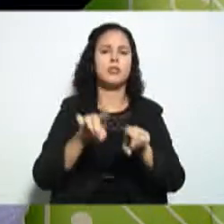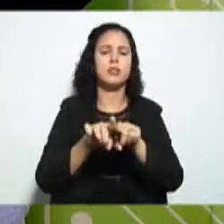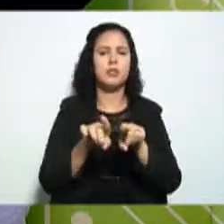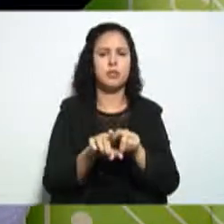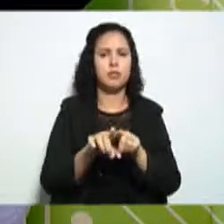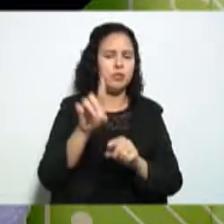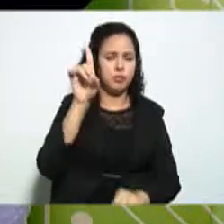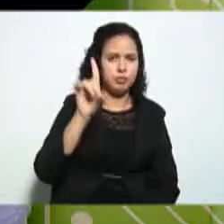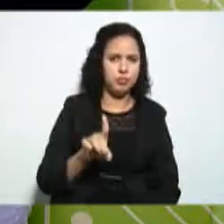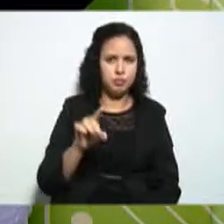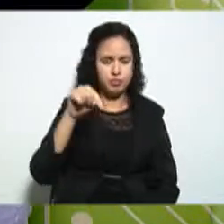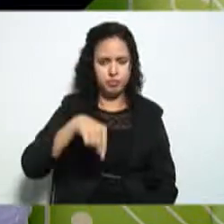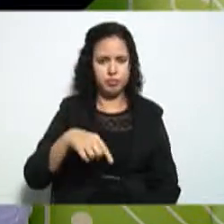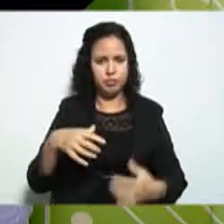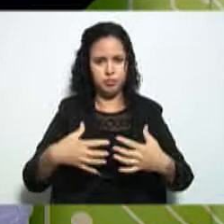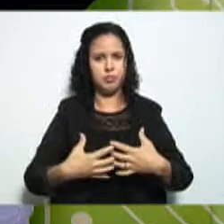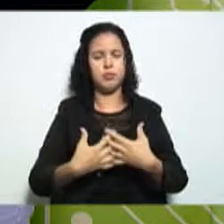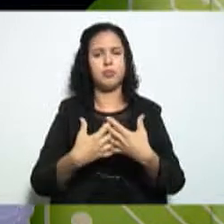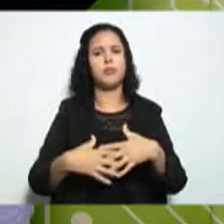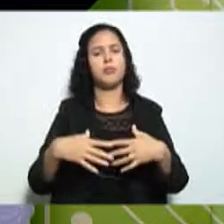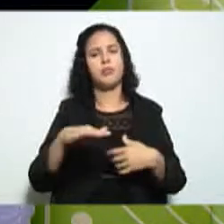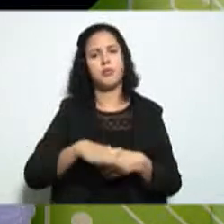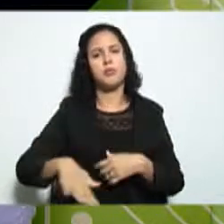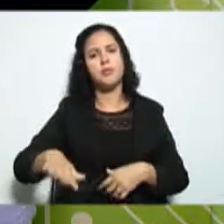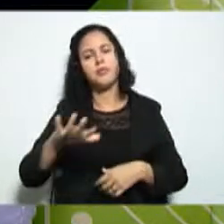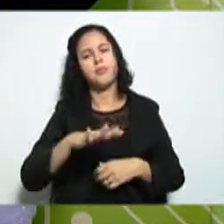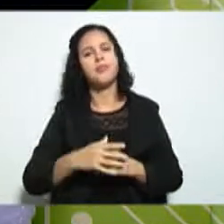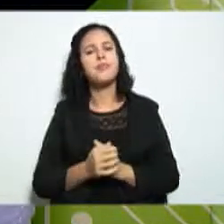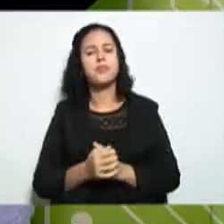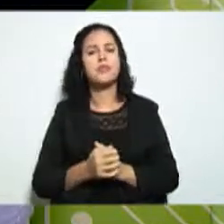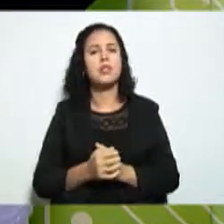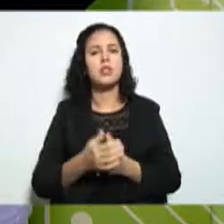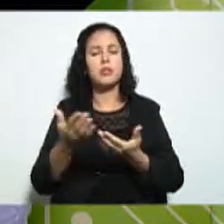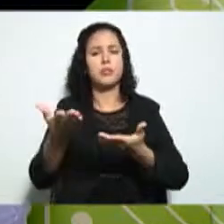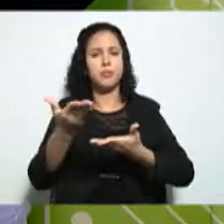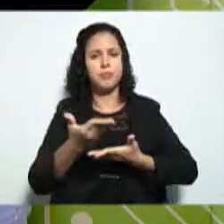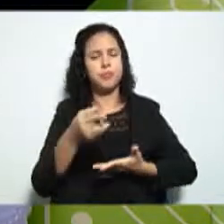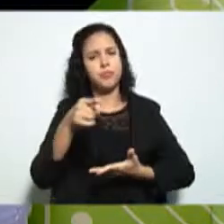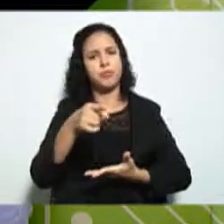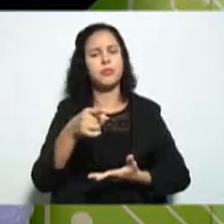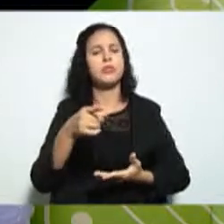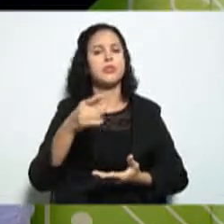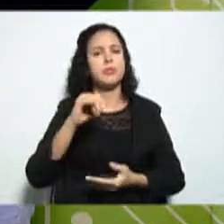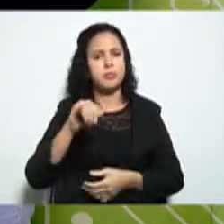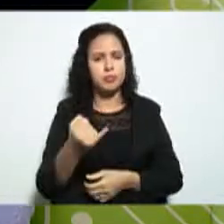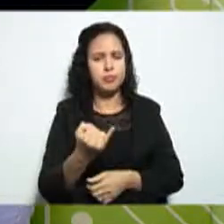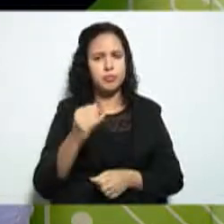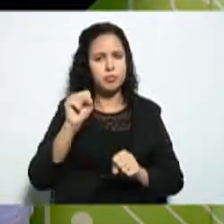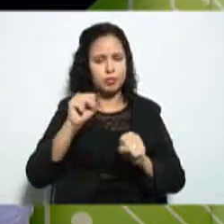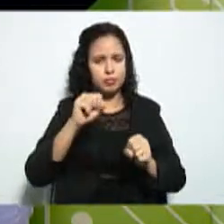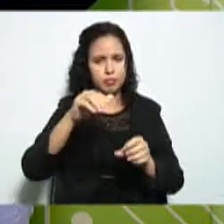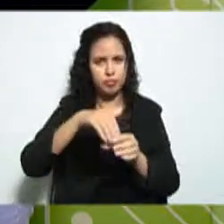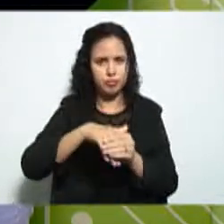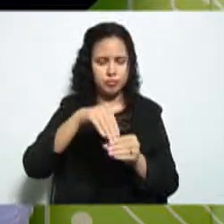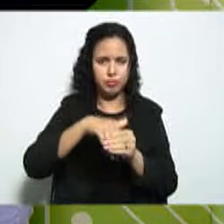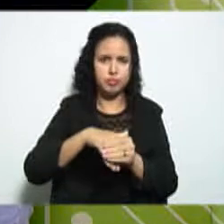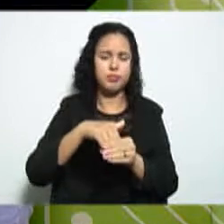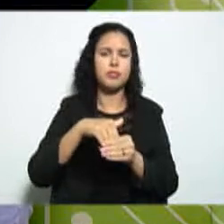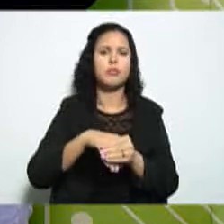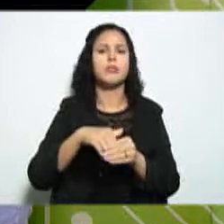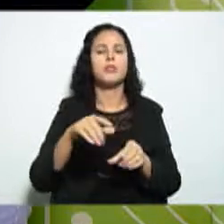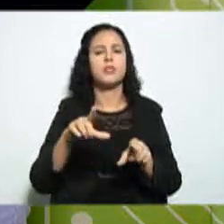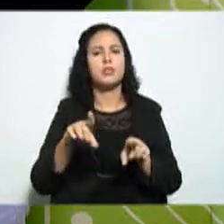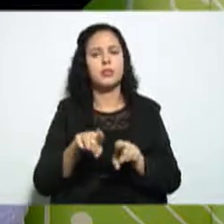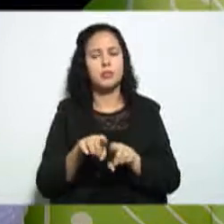diretor do campus, certo? Então, eu convido vocês a participarem dessa eleição, a votarem. E, inclusive, a gente trouxe aqui